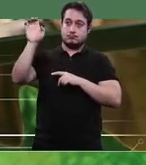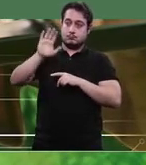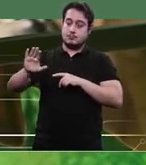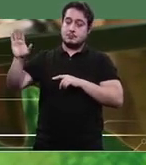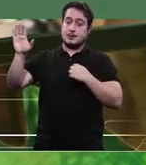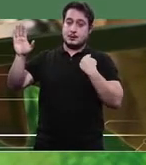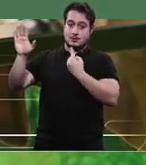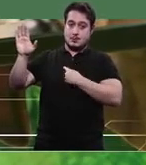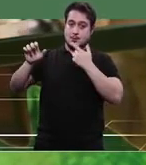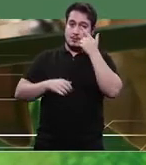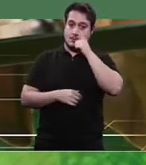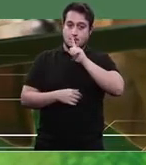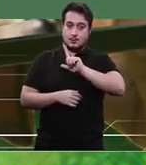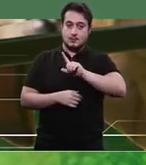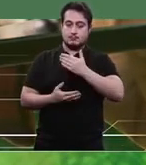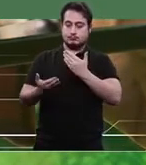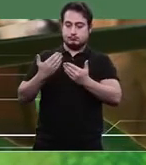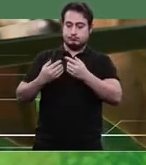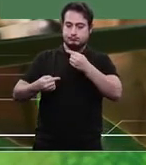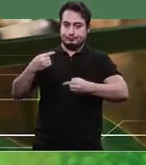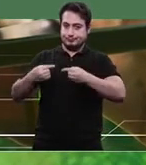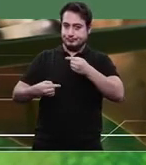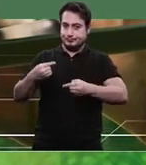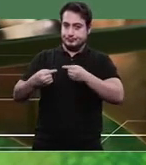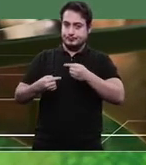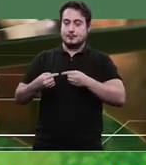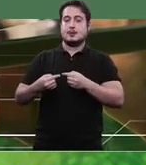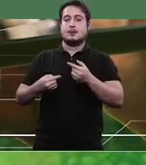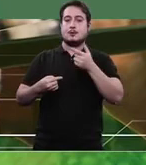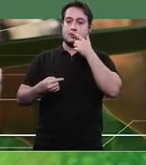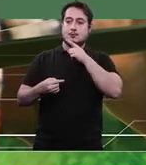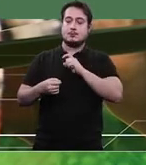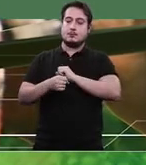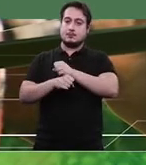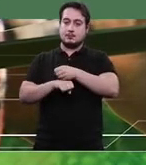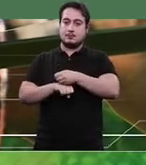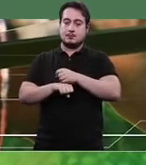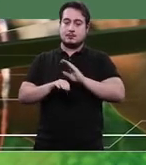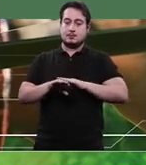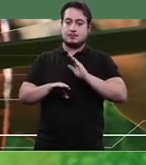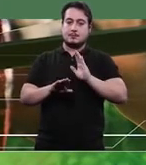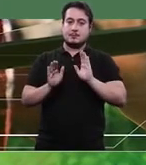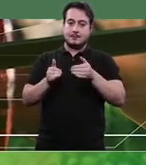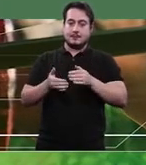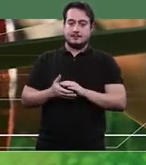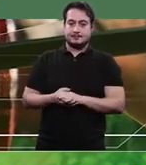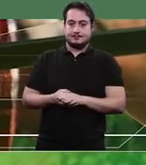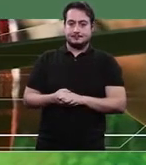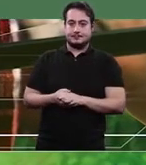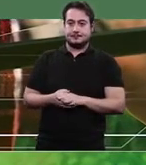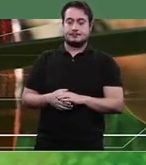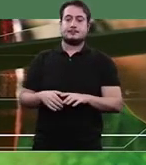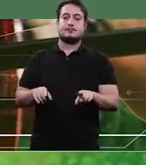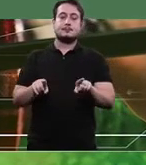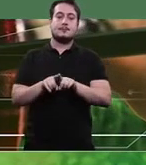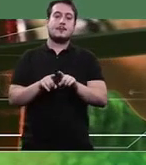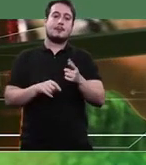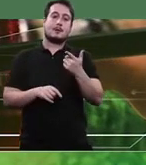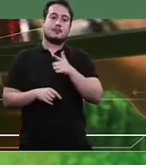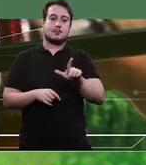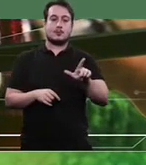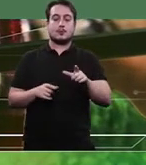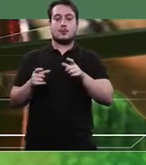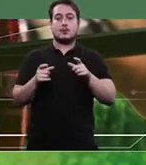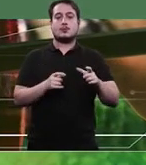ganhemos mais competitividade e consigamos aí explorar os negócios nessa região. E por outro lado, eu